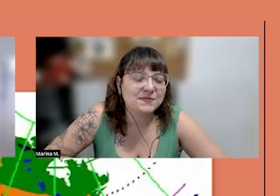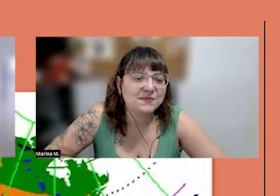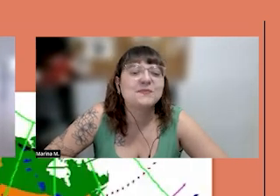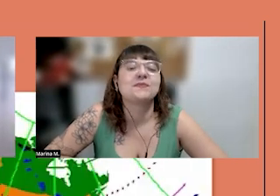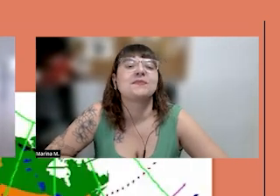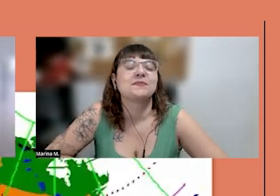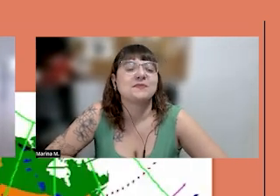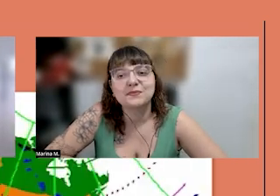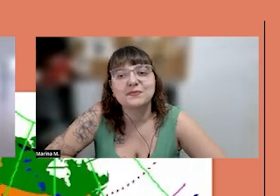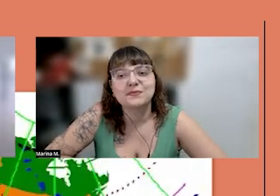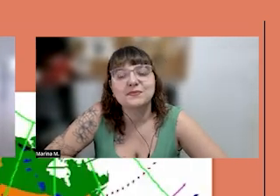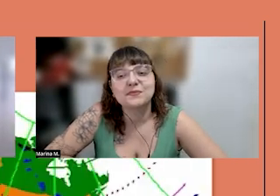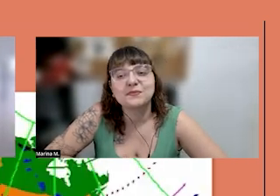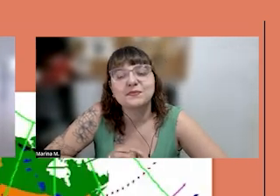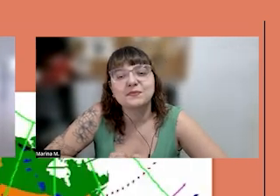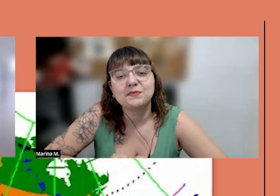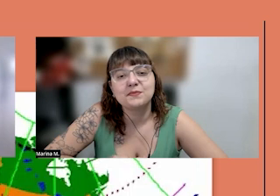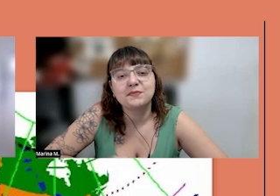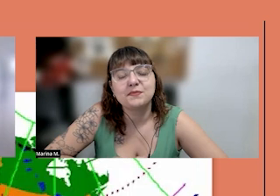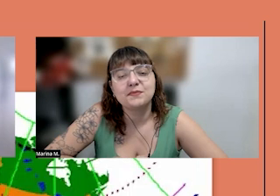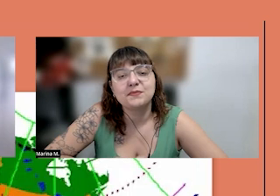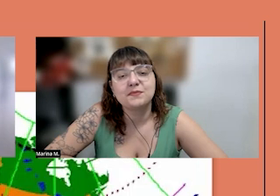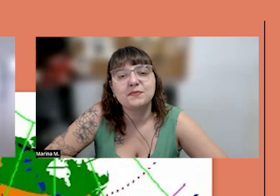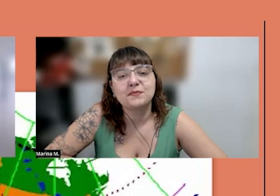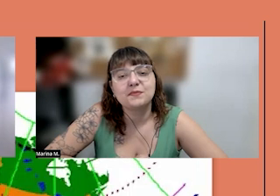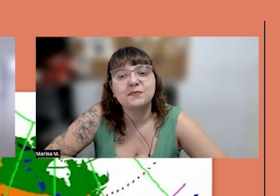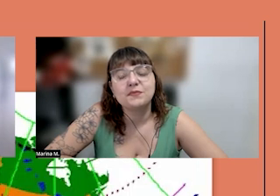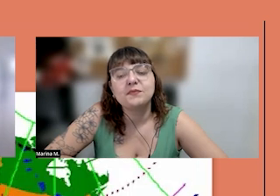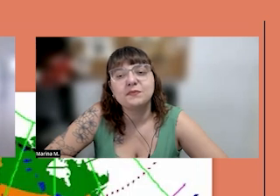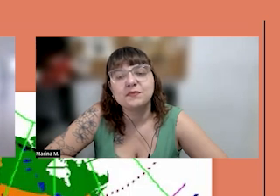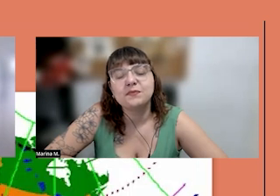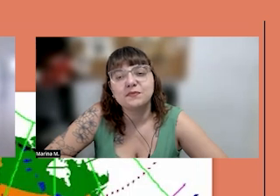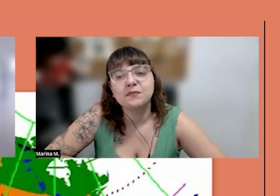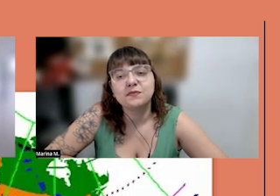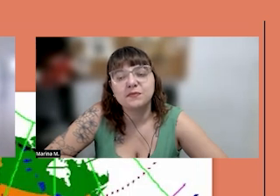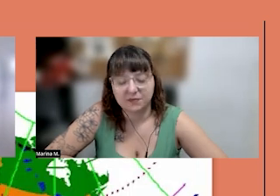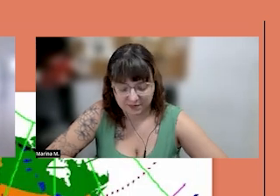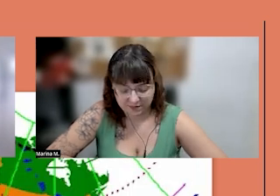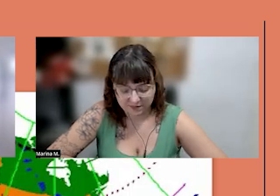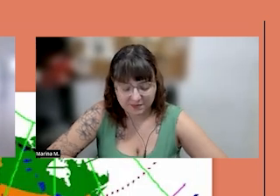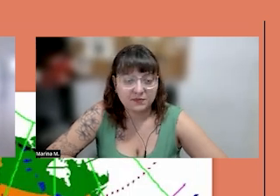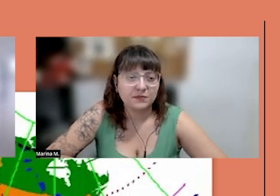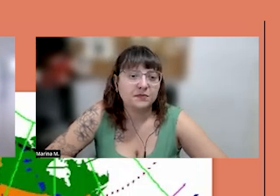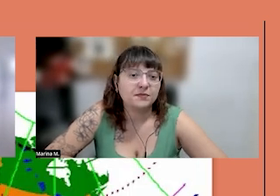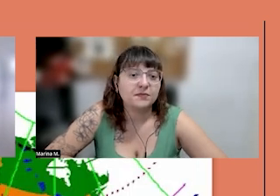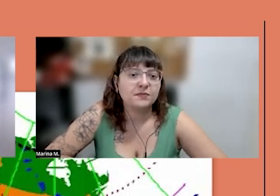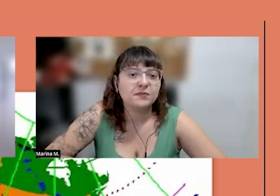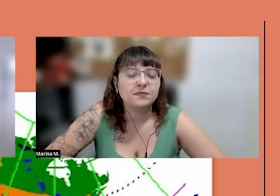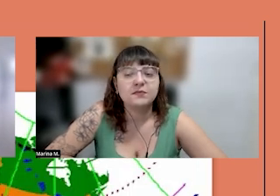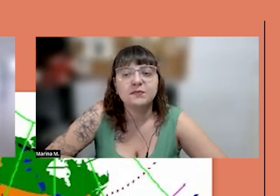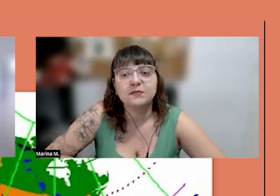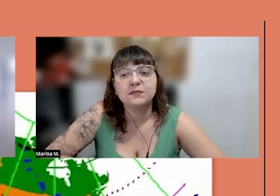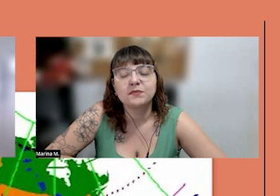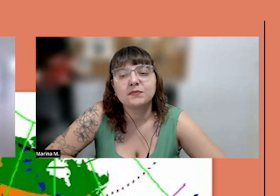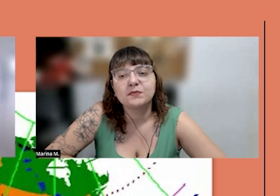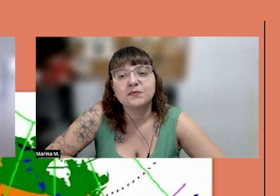aí, se a gente prestar atenção na área, né, que a gente vai avaliar, e nisso vem outras projeções, né, outras alternativas, que às vezes podem ser melhor para